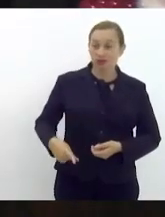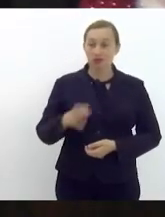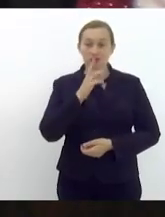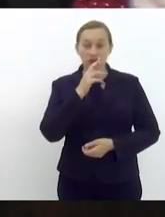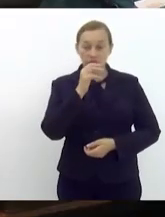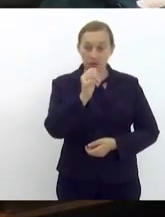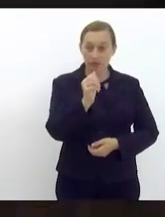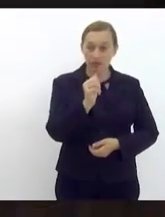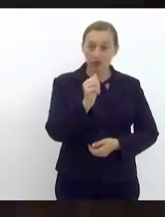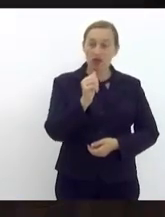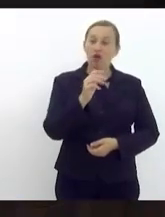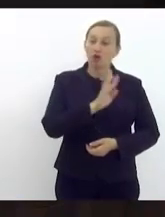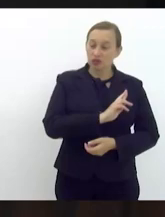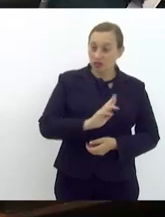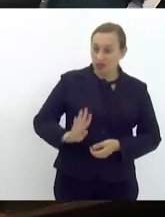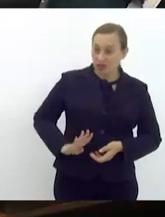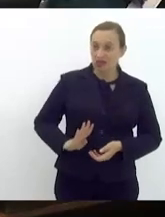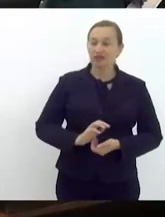Bacelar. Voto sim.